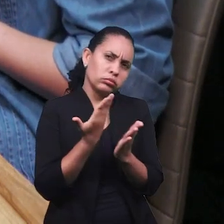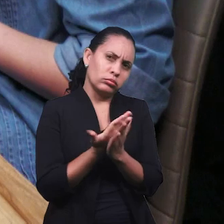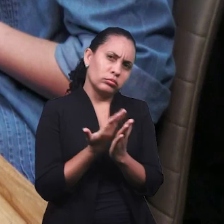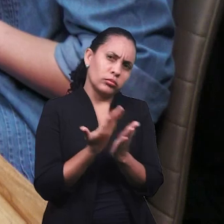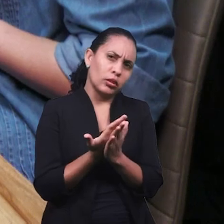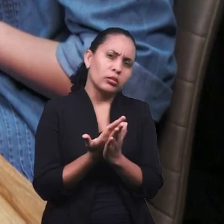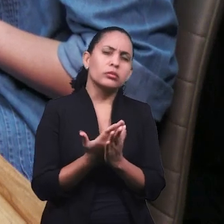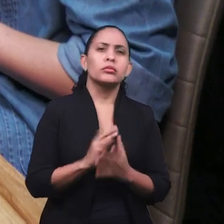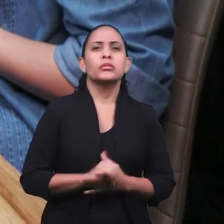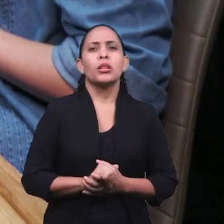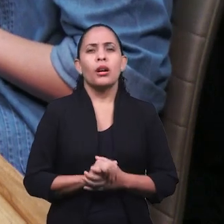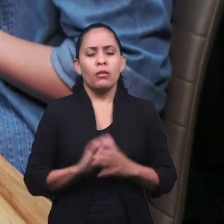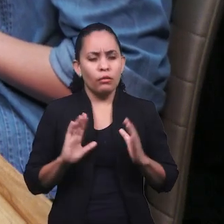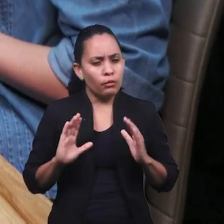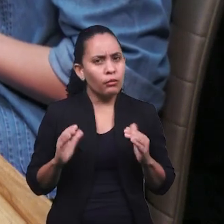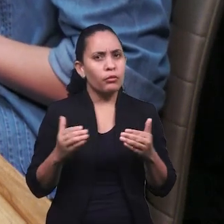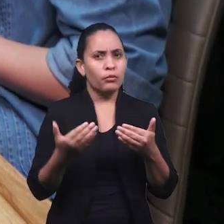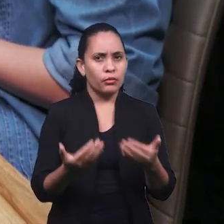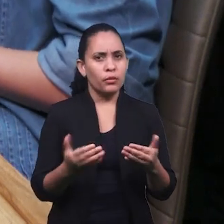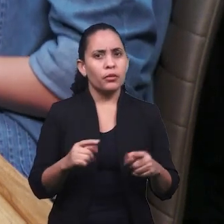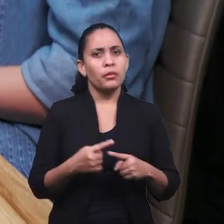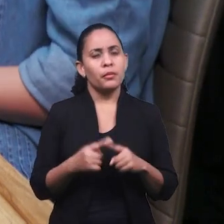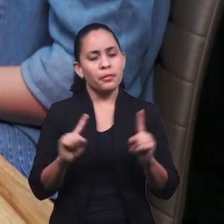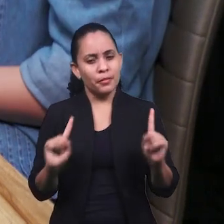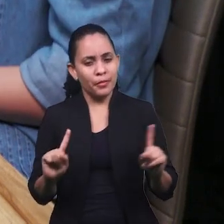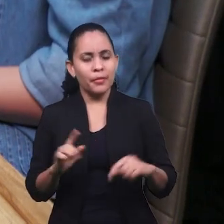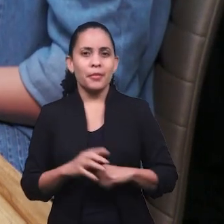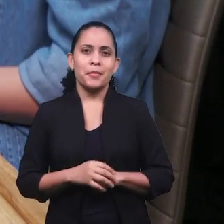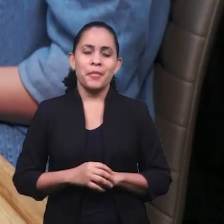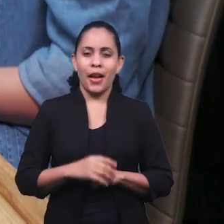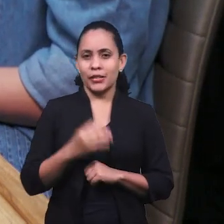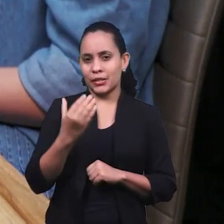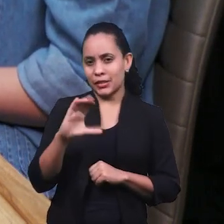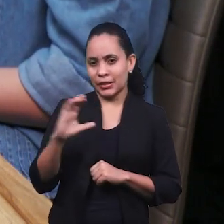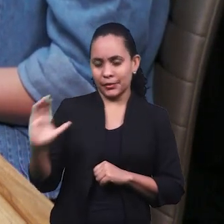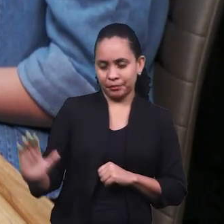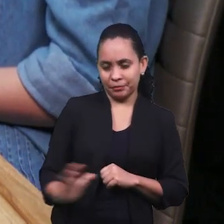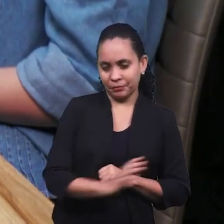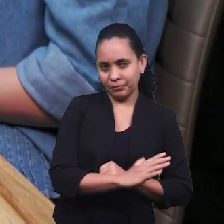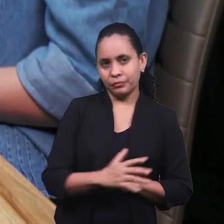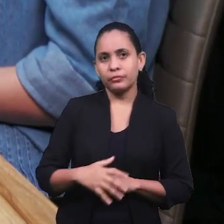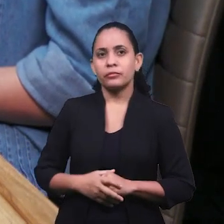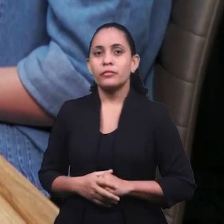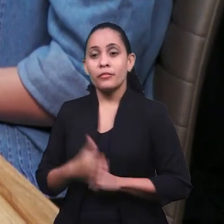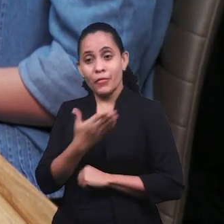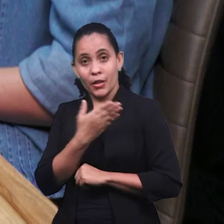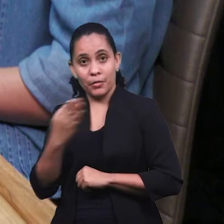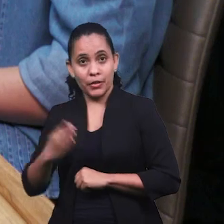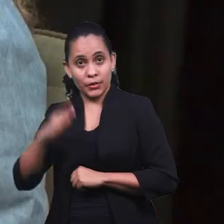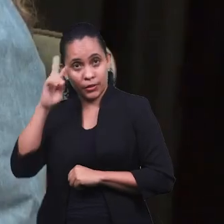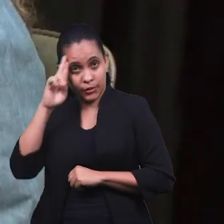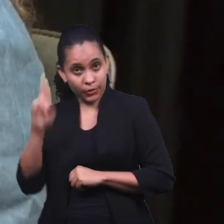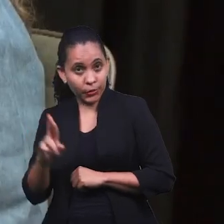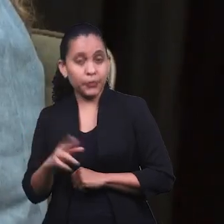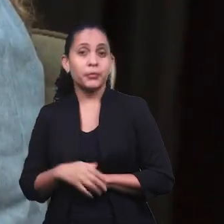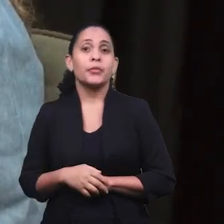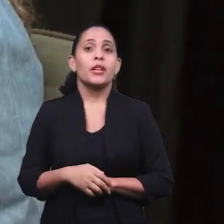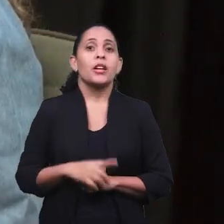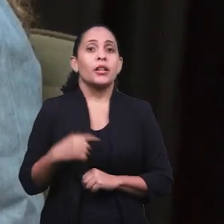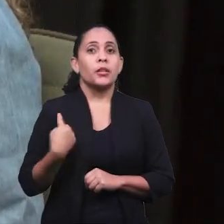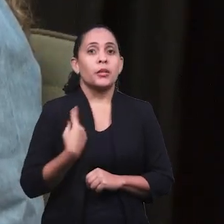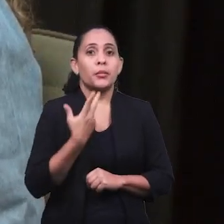paz do Senhor Jesus a todos. Bom, nós também podemos falar da formação de engenharia da computação. Uhum.